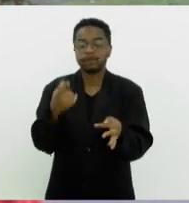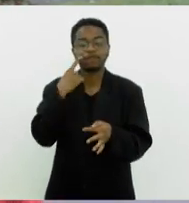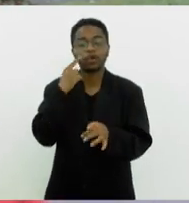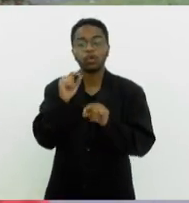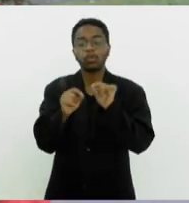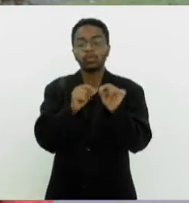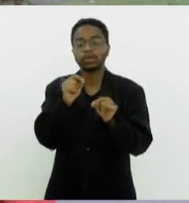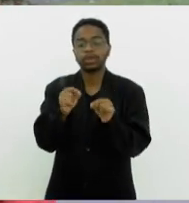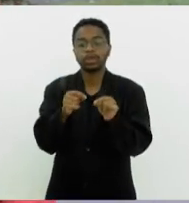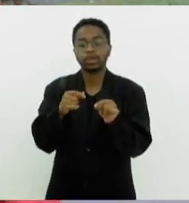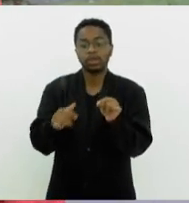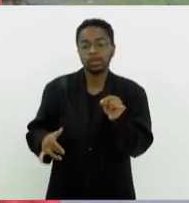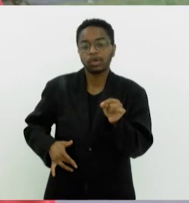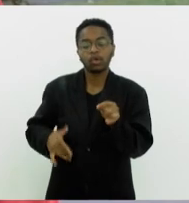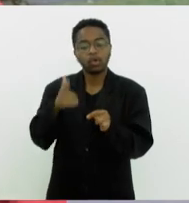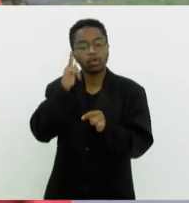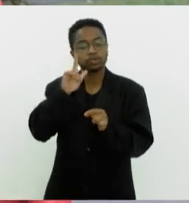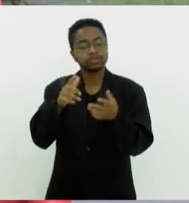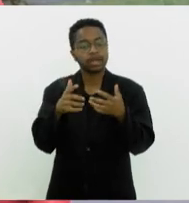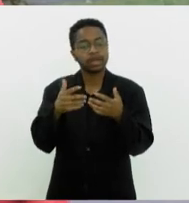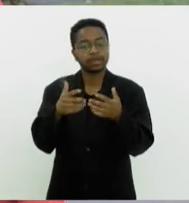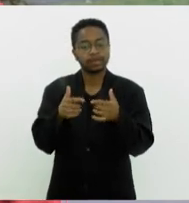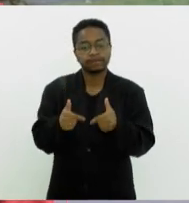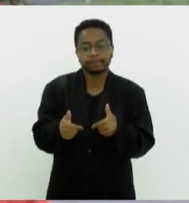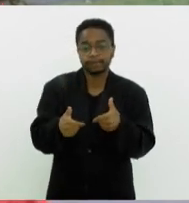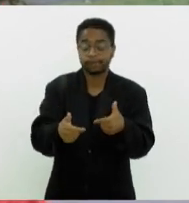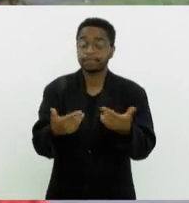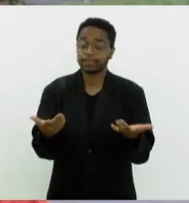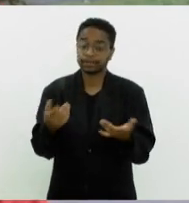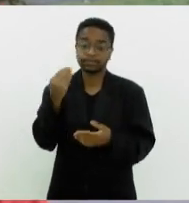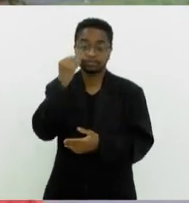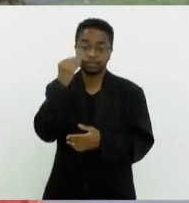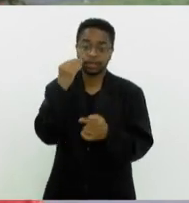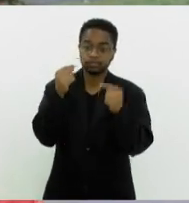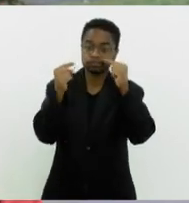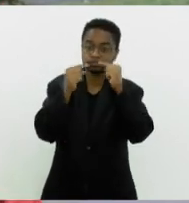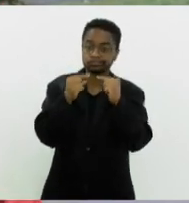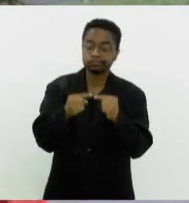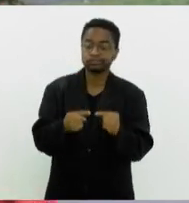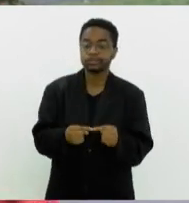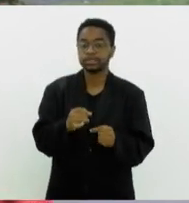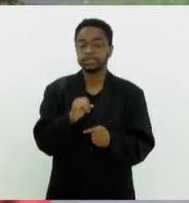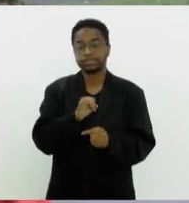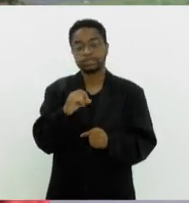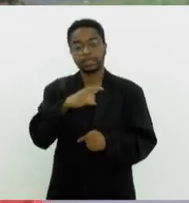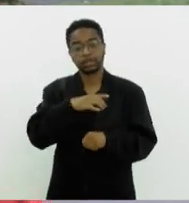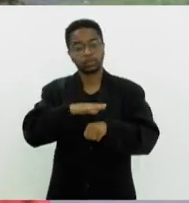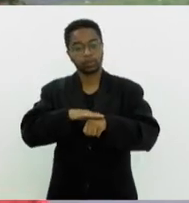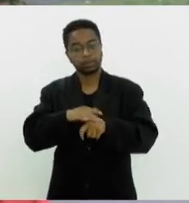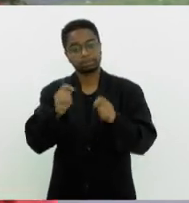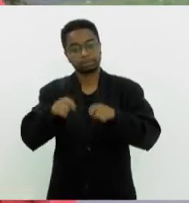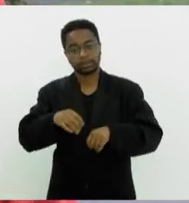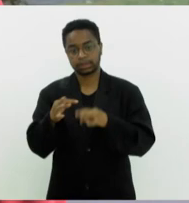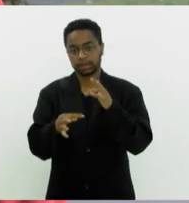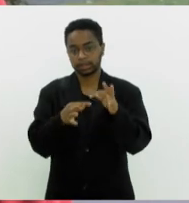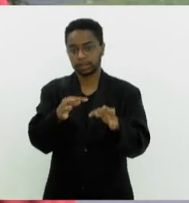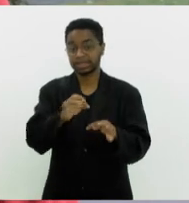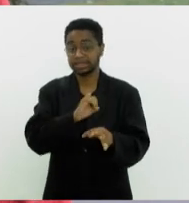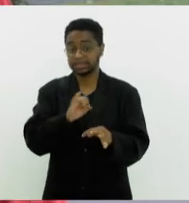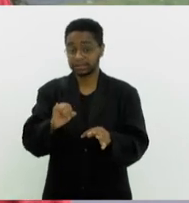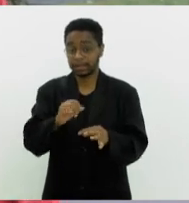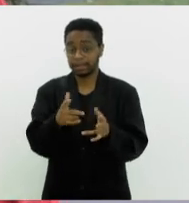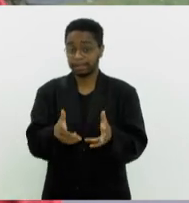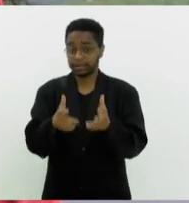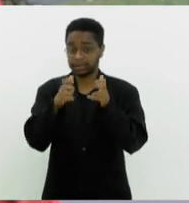produzindo, para poder entender se encaixa em alguma doença que eu possa começar a tratar. Se você tiver